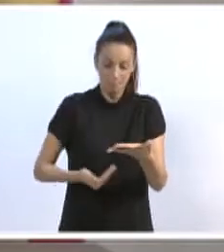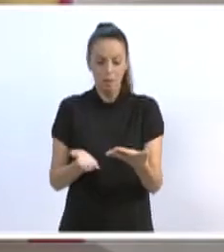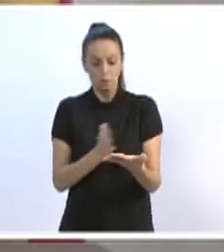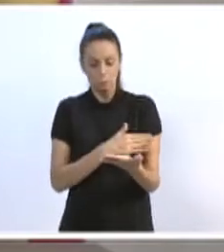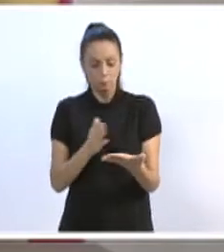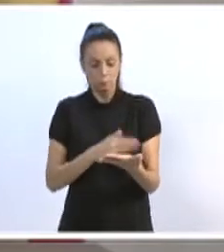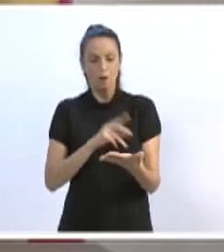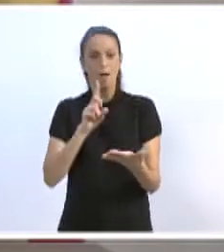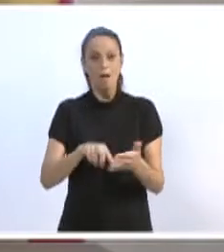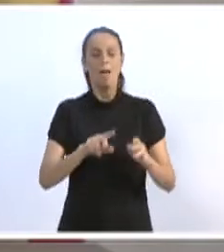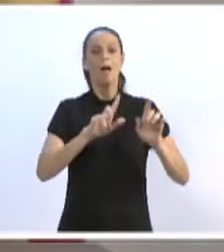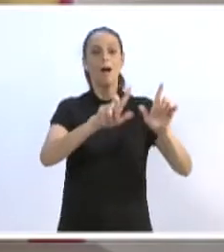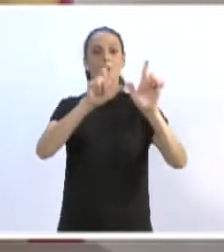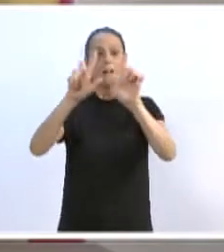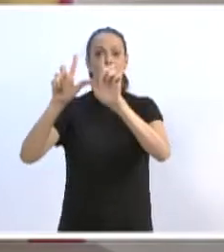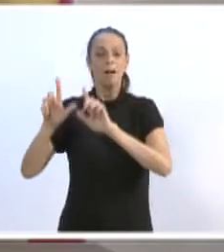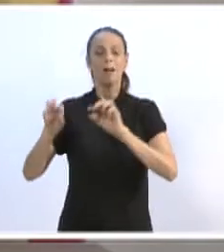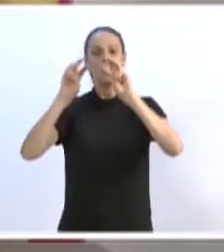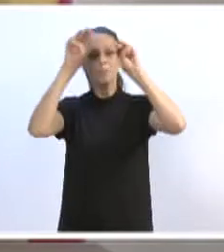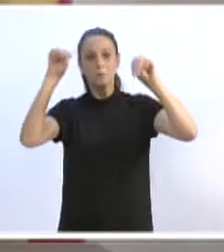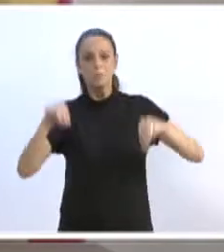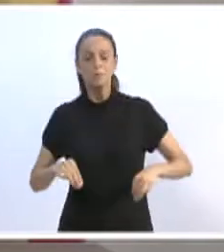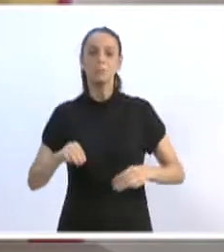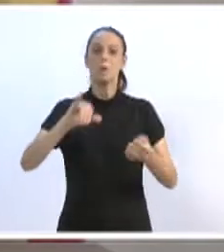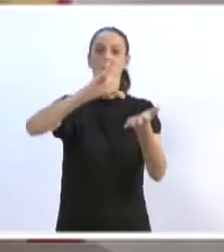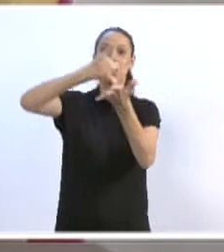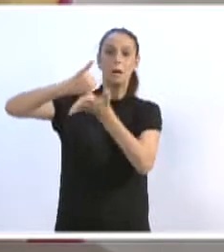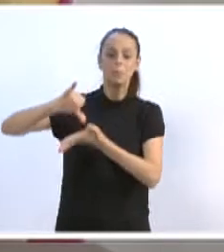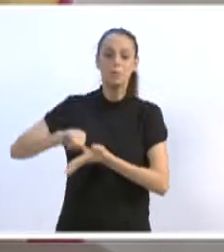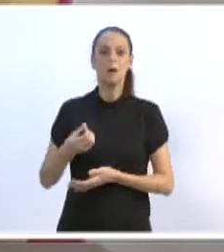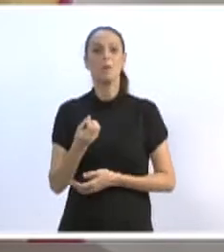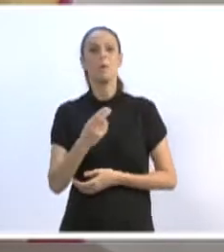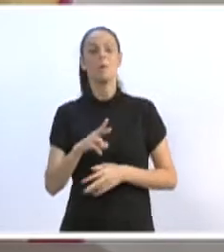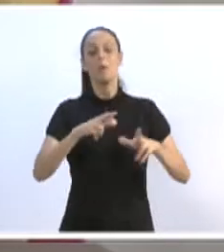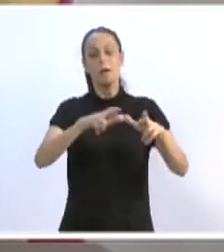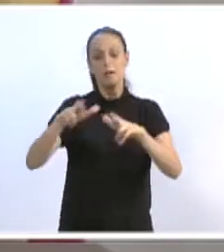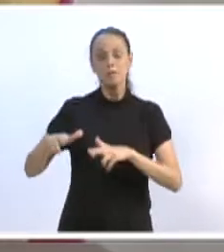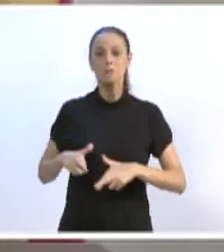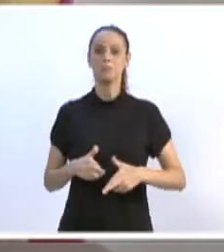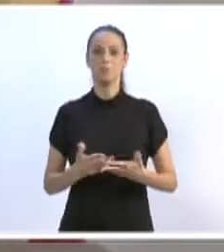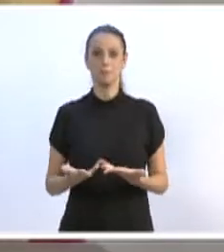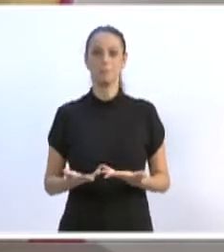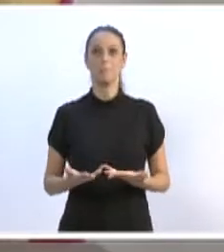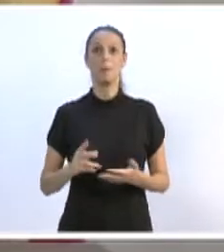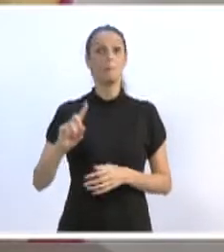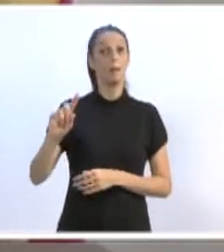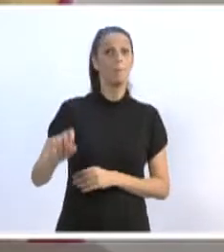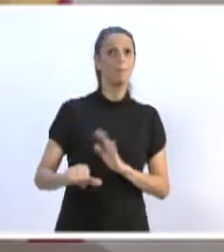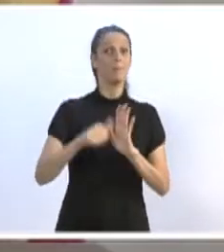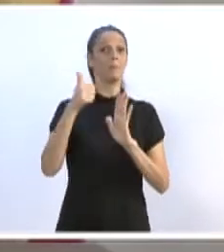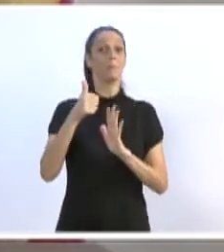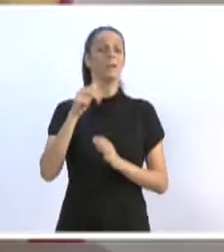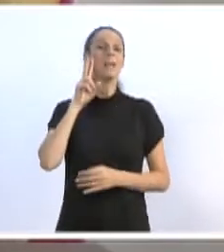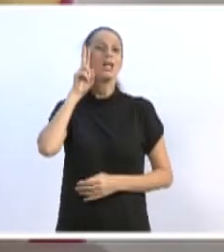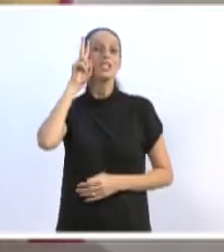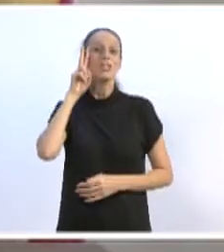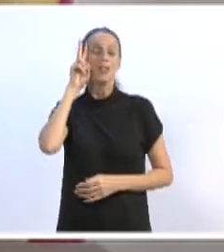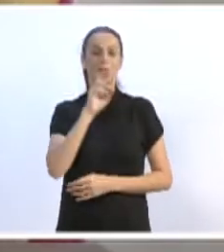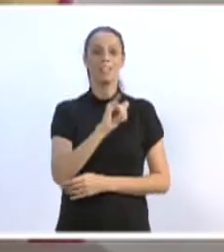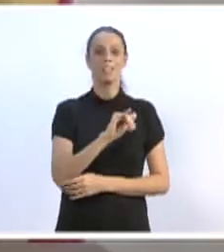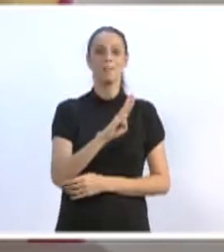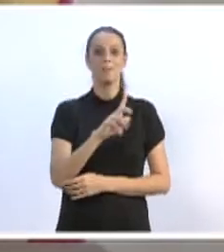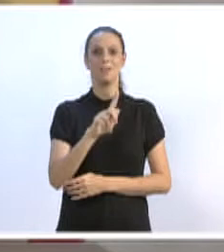de 25 capítulos, e normalmente ela é ilustrada, tanto sua